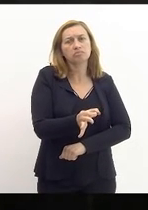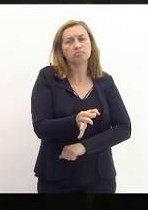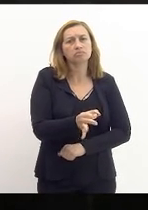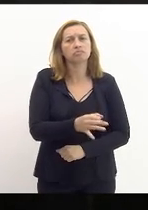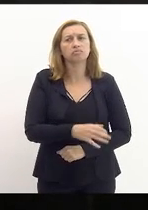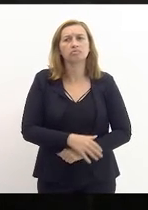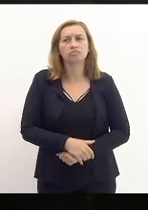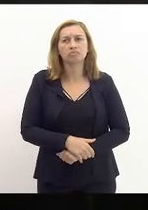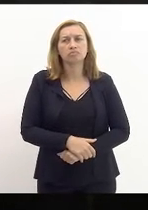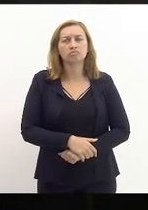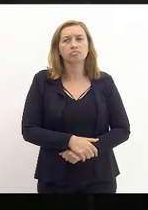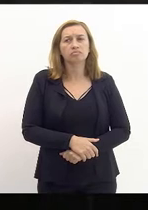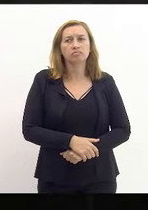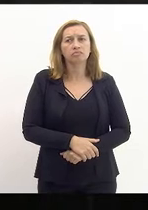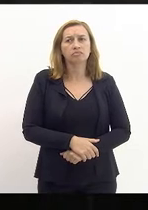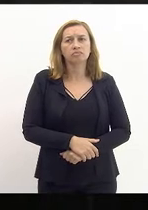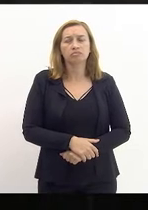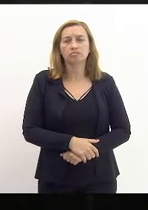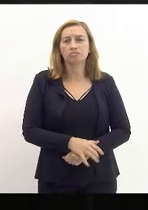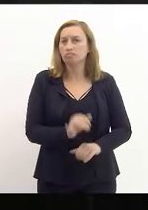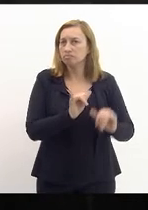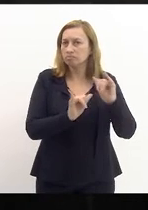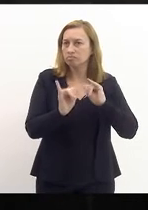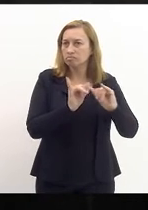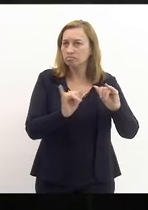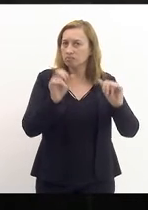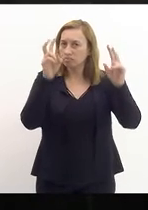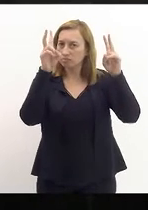é a seguinte Manchete